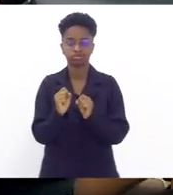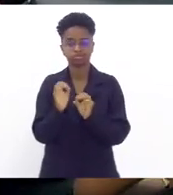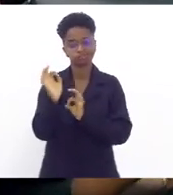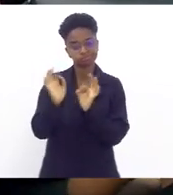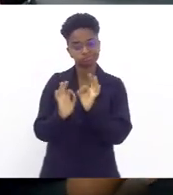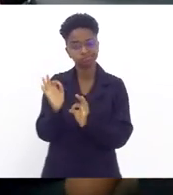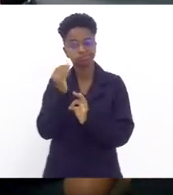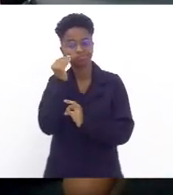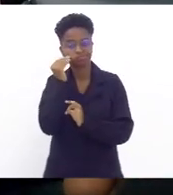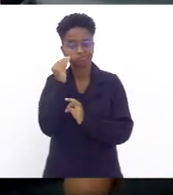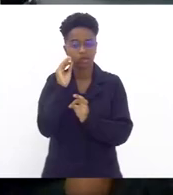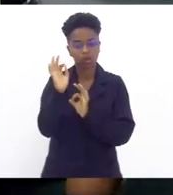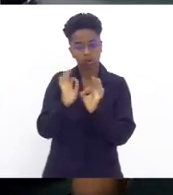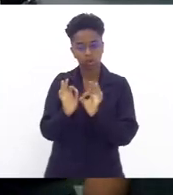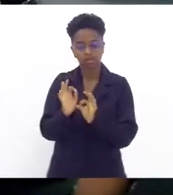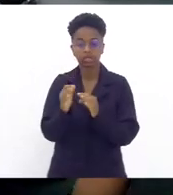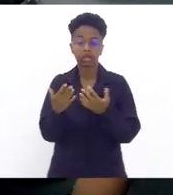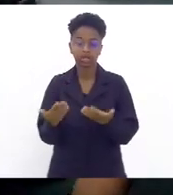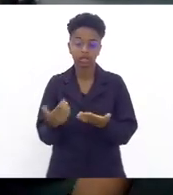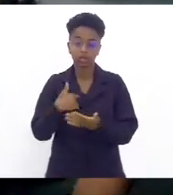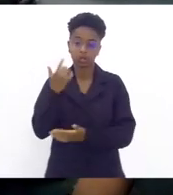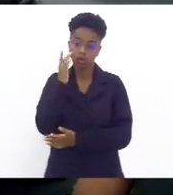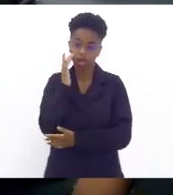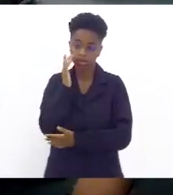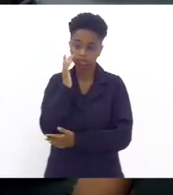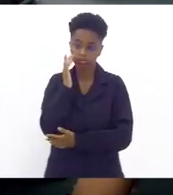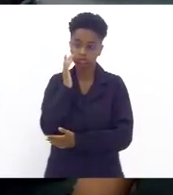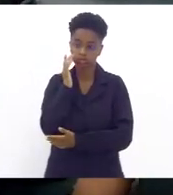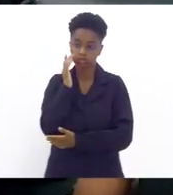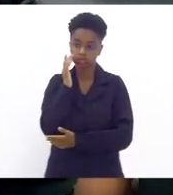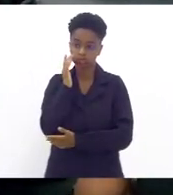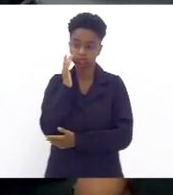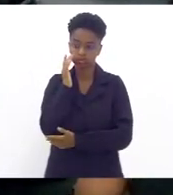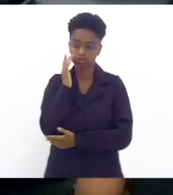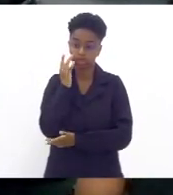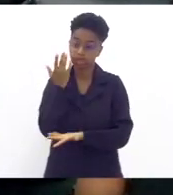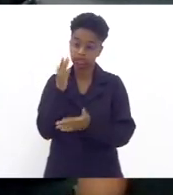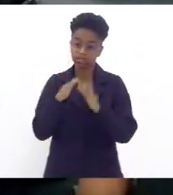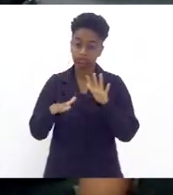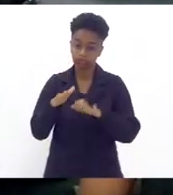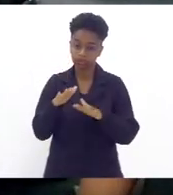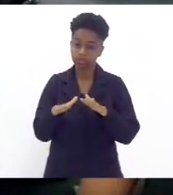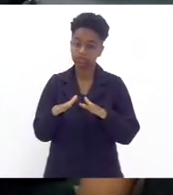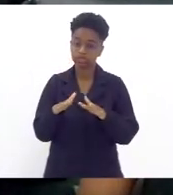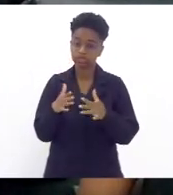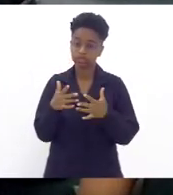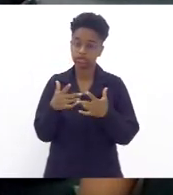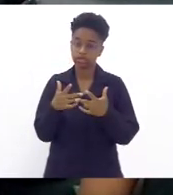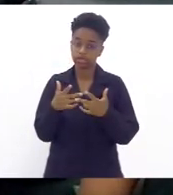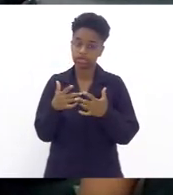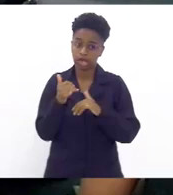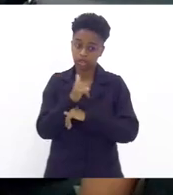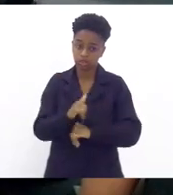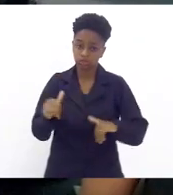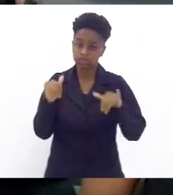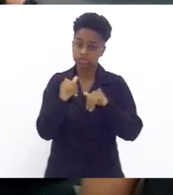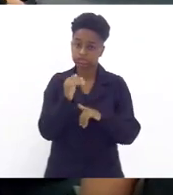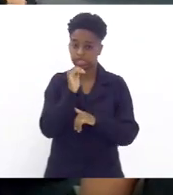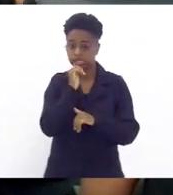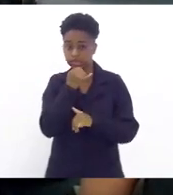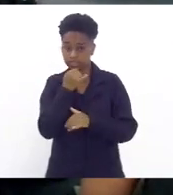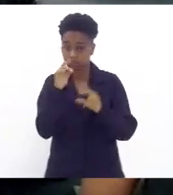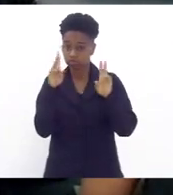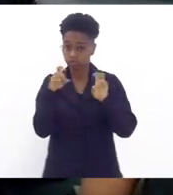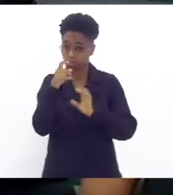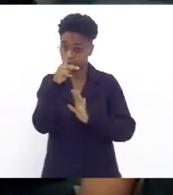Então eu acho que E aí a gente vai e aí talvez uma notícia talvez menos animadora que é sobre o projeto